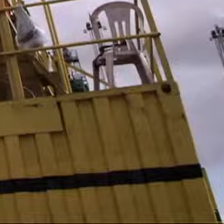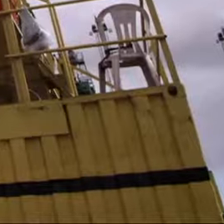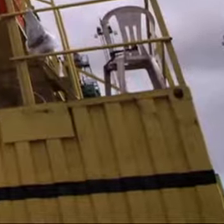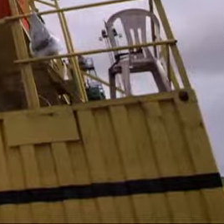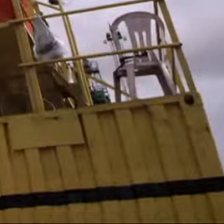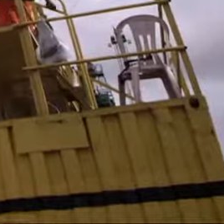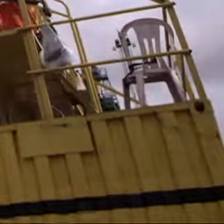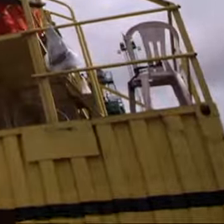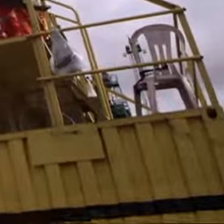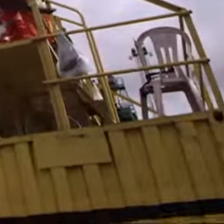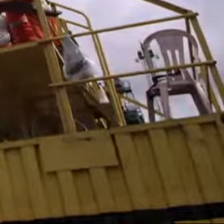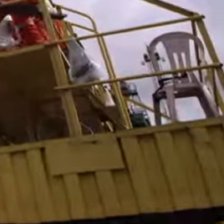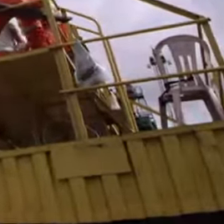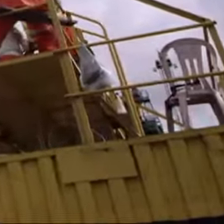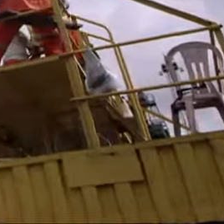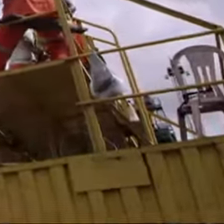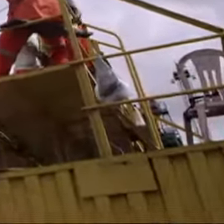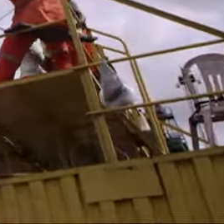Tchau.